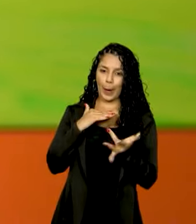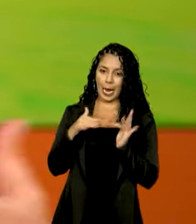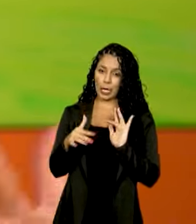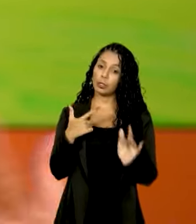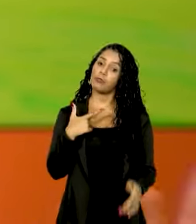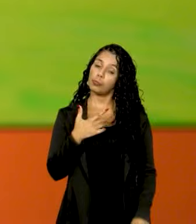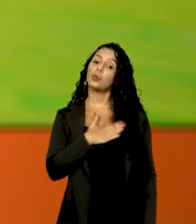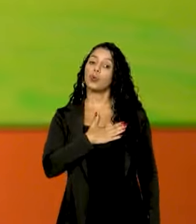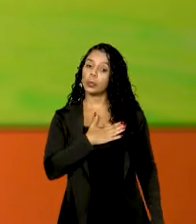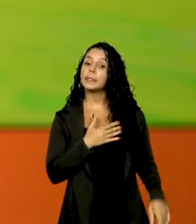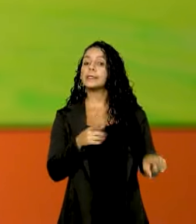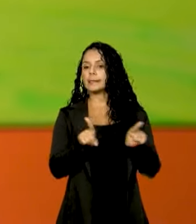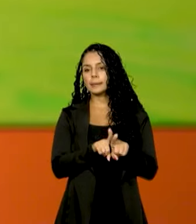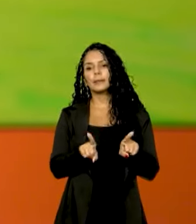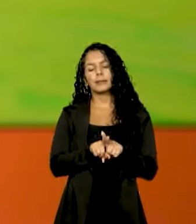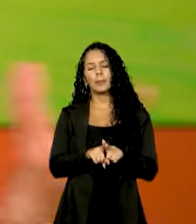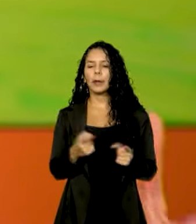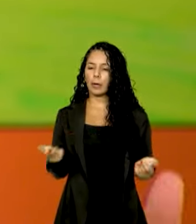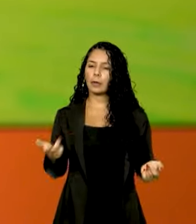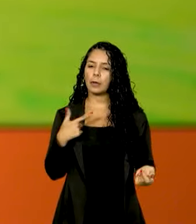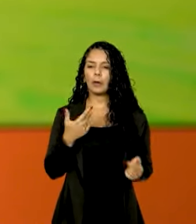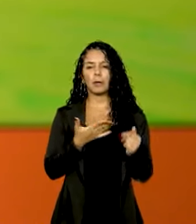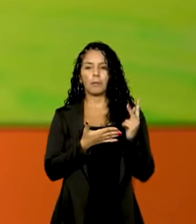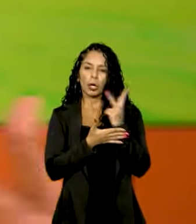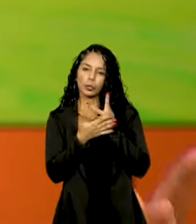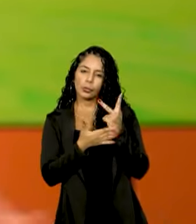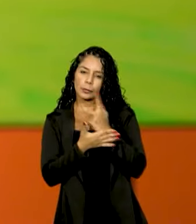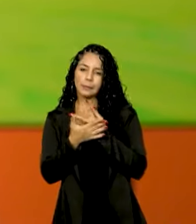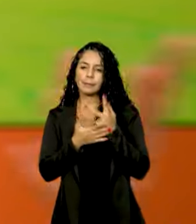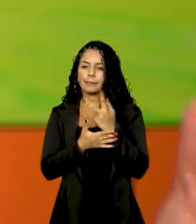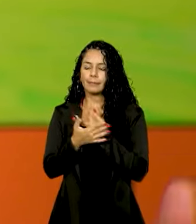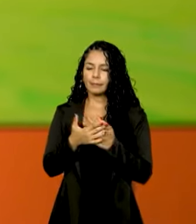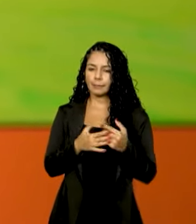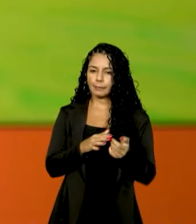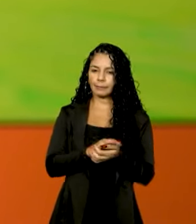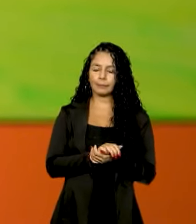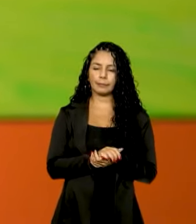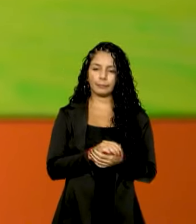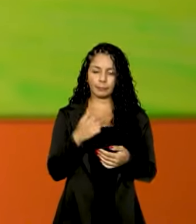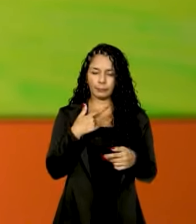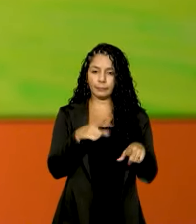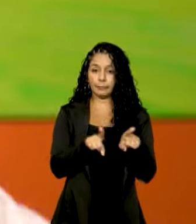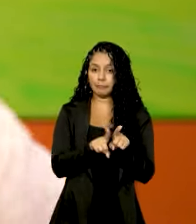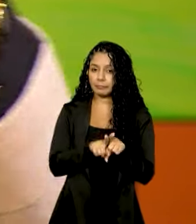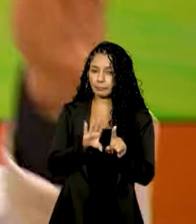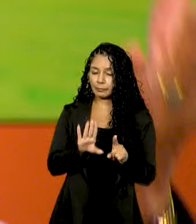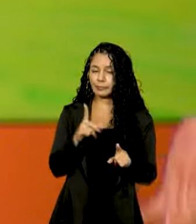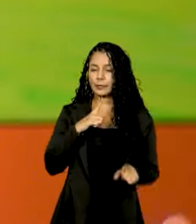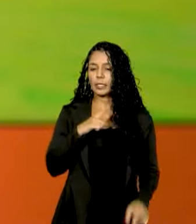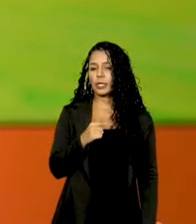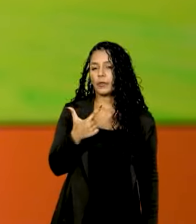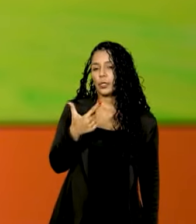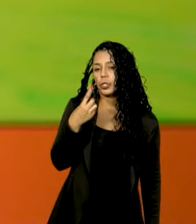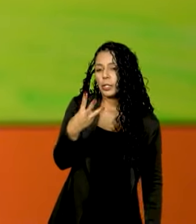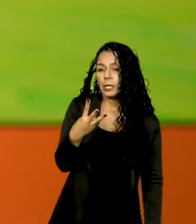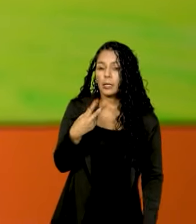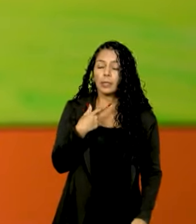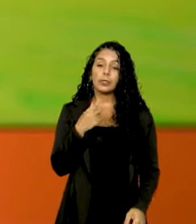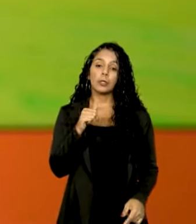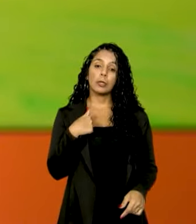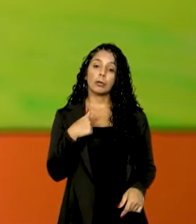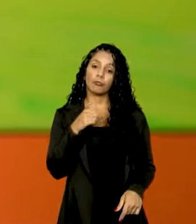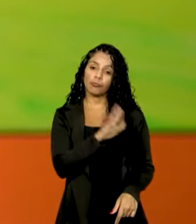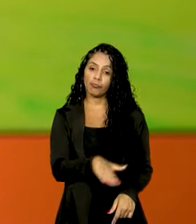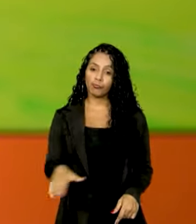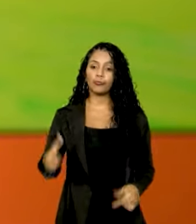estar também... meus desenhos animados, conteúdo, eu tenho essa história para falar. Eu tenho 23 livros infantis,